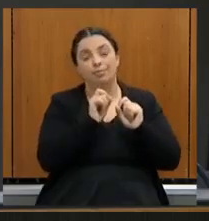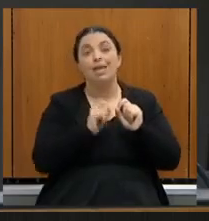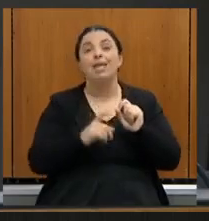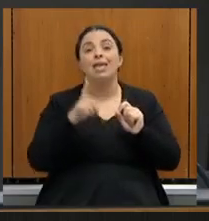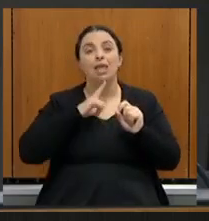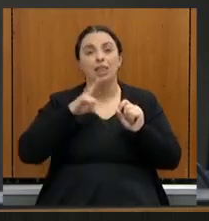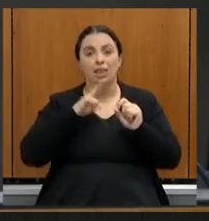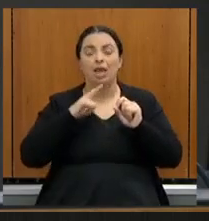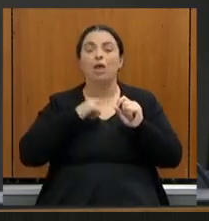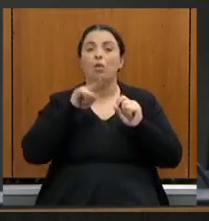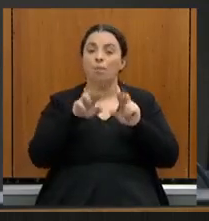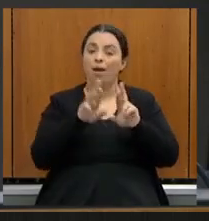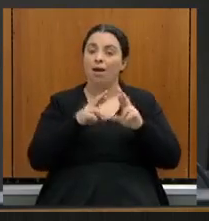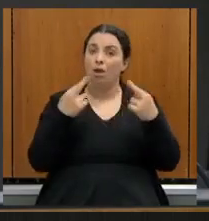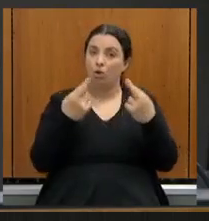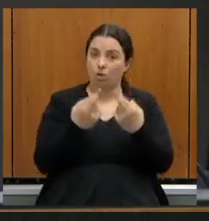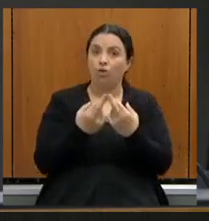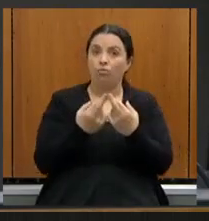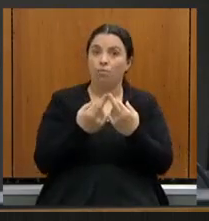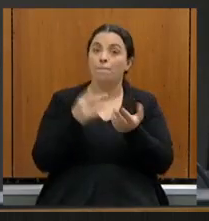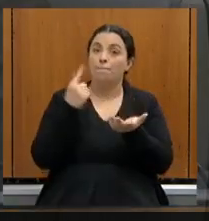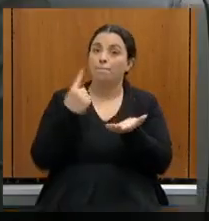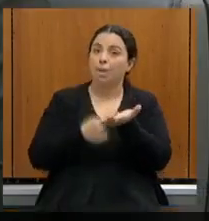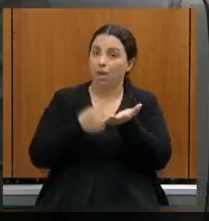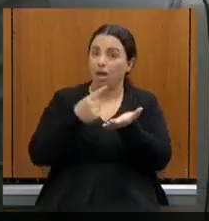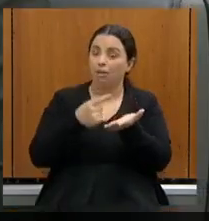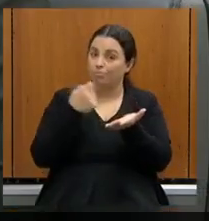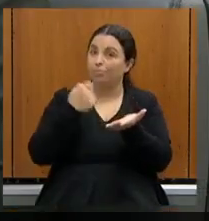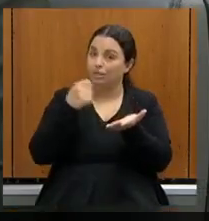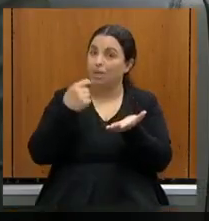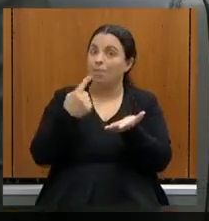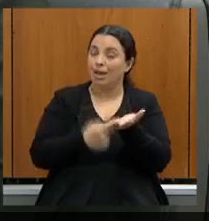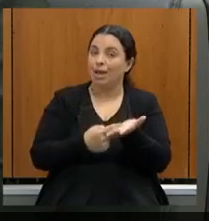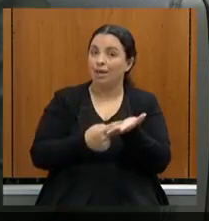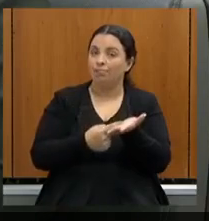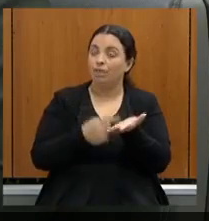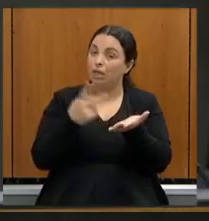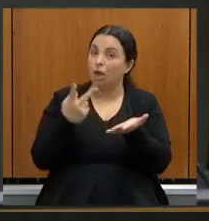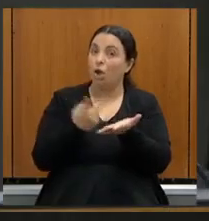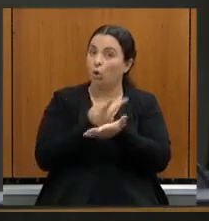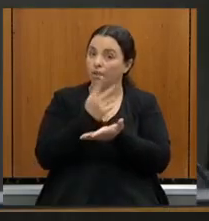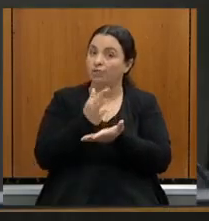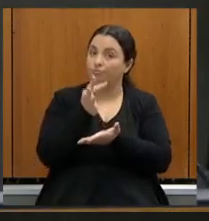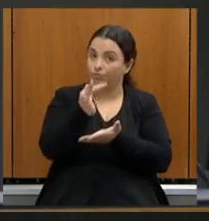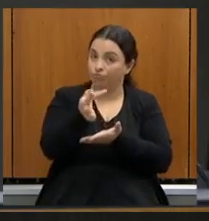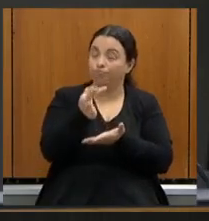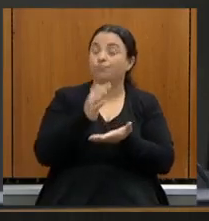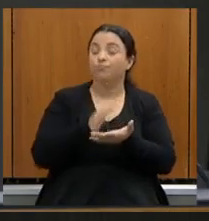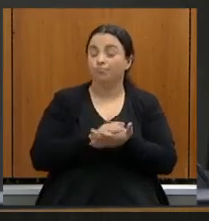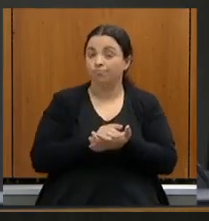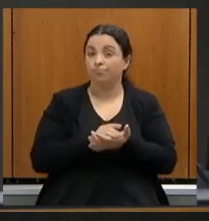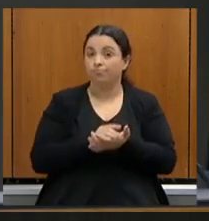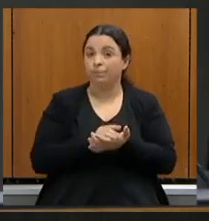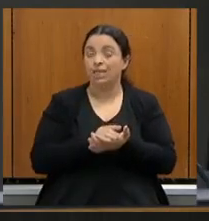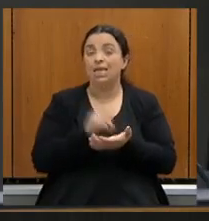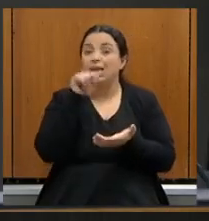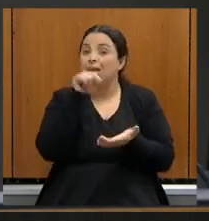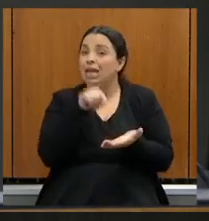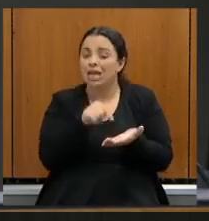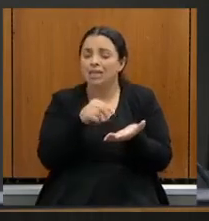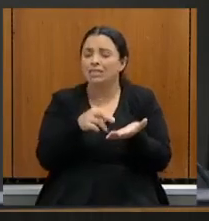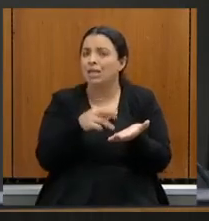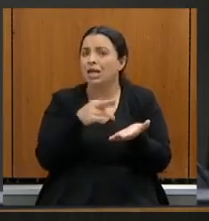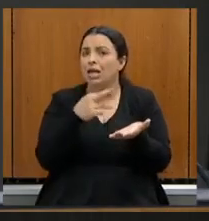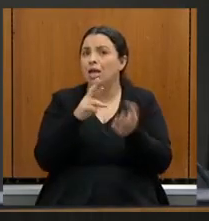convocada, essa é a primeira questão, que aconteça a reunião, que nesta reunião